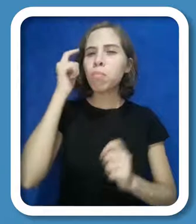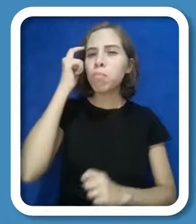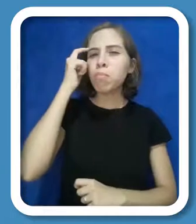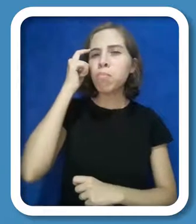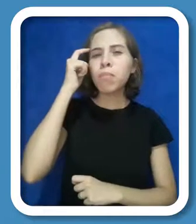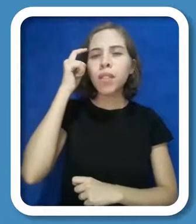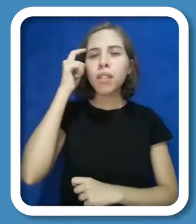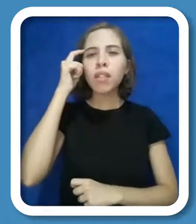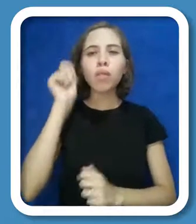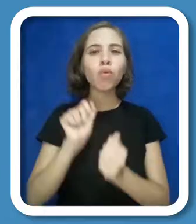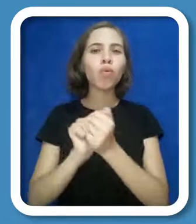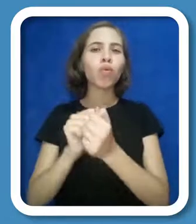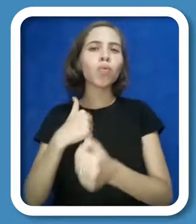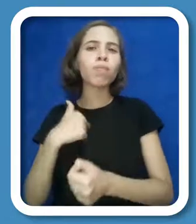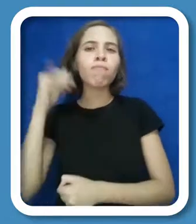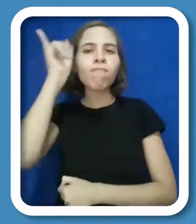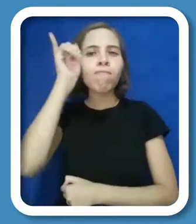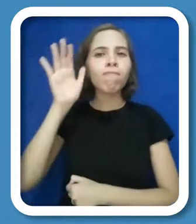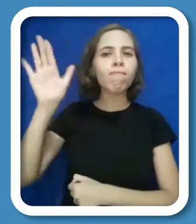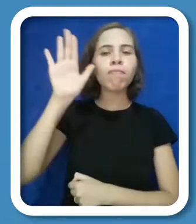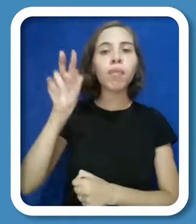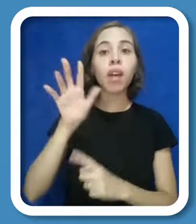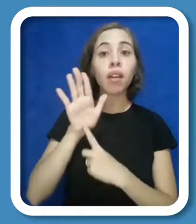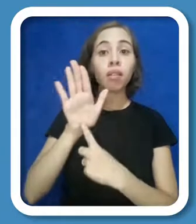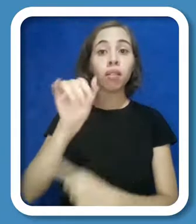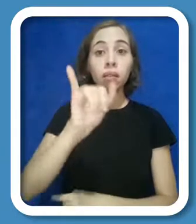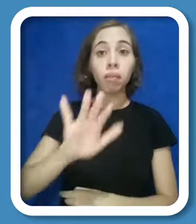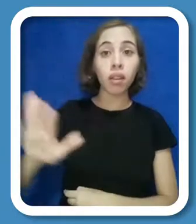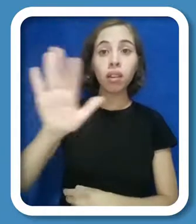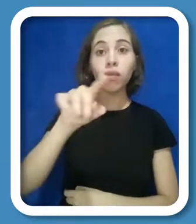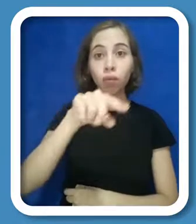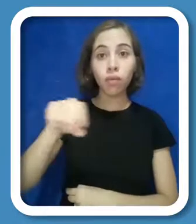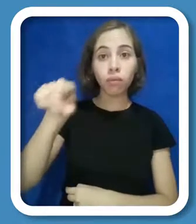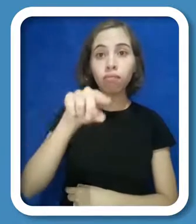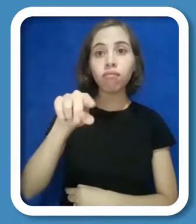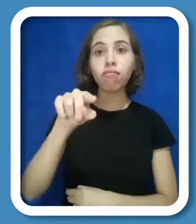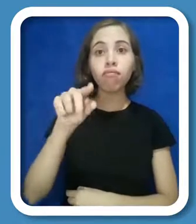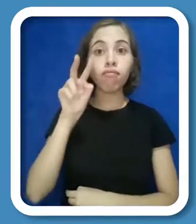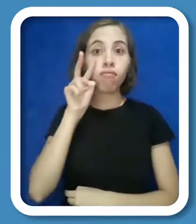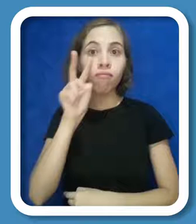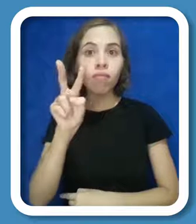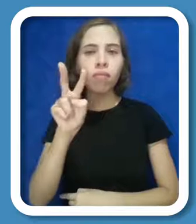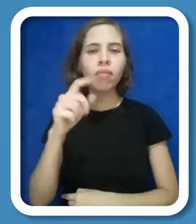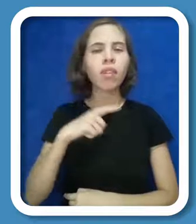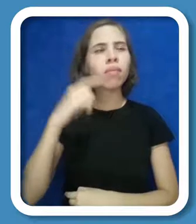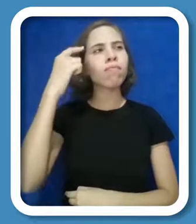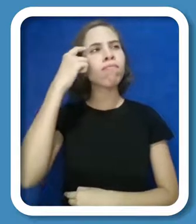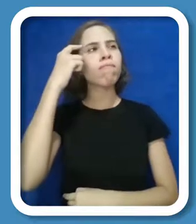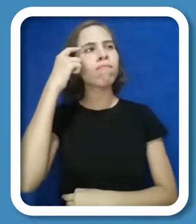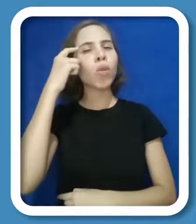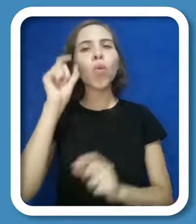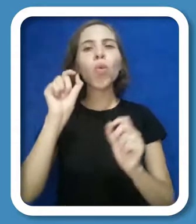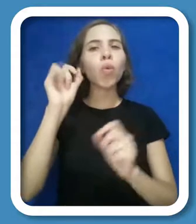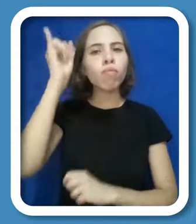pensassem um pouco comigo, visualizassem essa imagem que eu estou mostrando e tivessem uma ideia do que